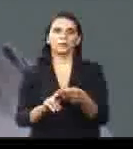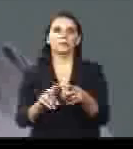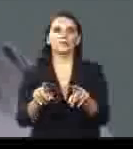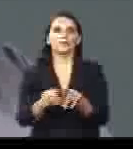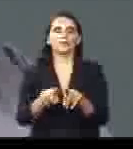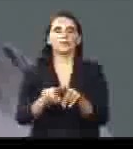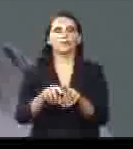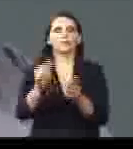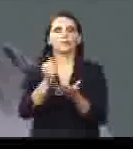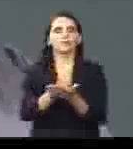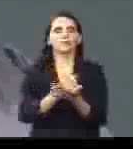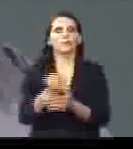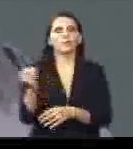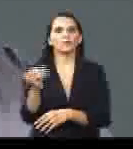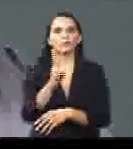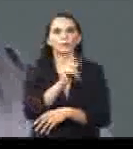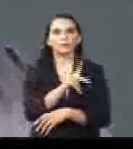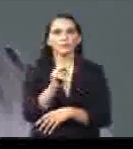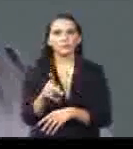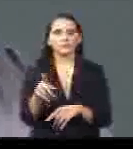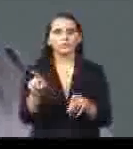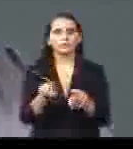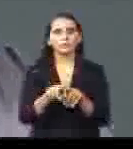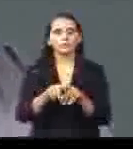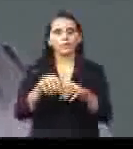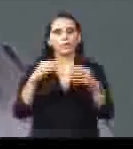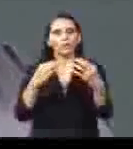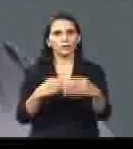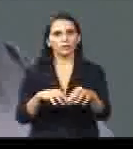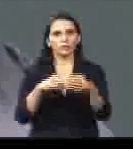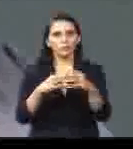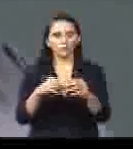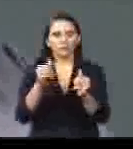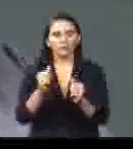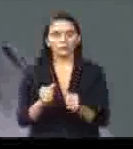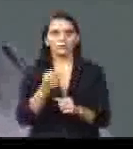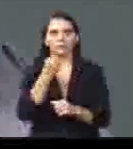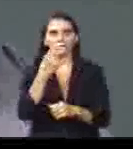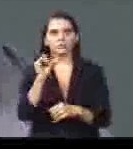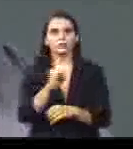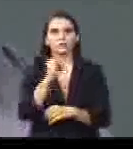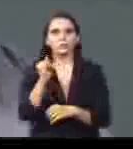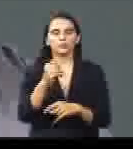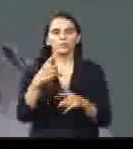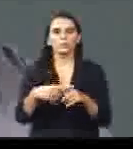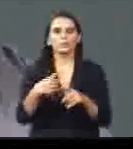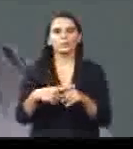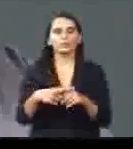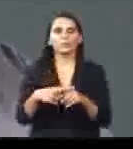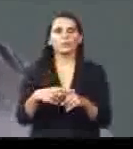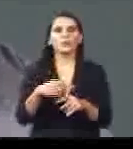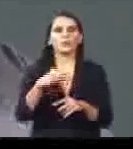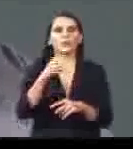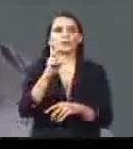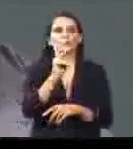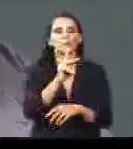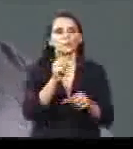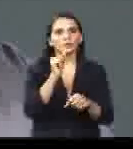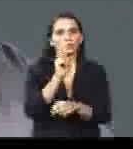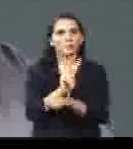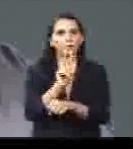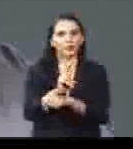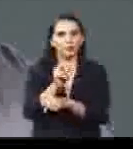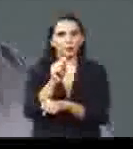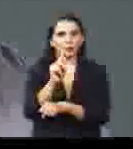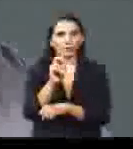necessariamente, pela contratação de novos profissionais. O concurso público pode ser uma excelente saída para o provimento de cargos como